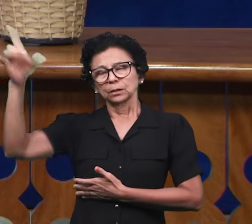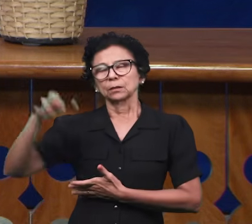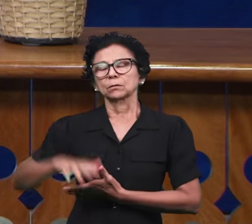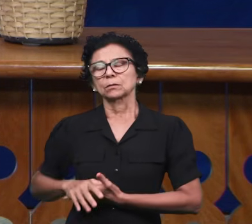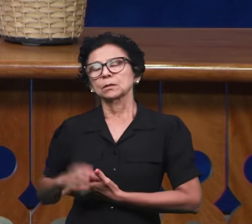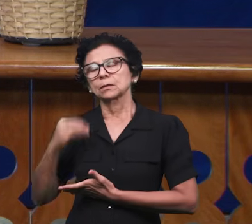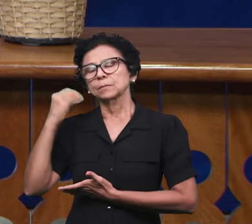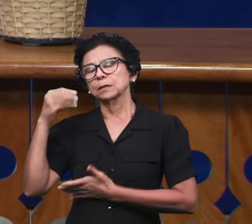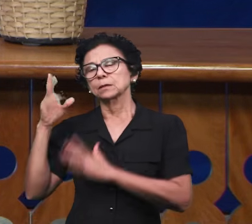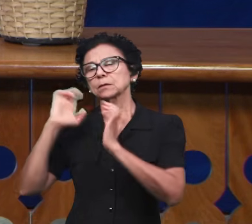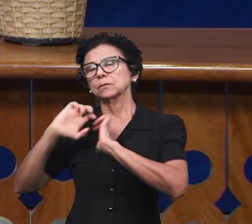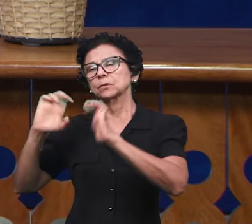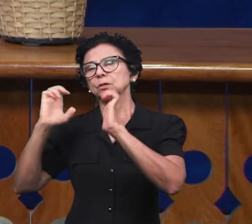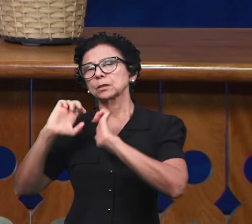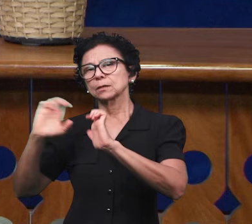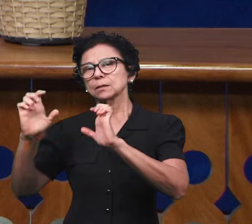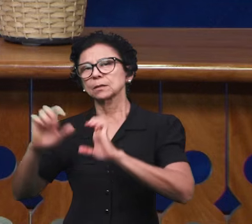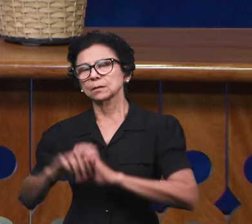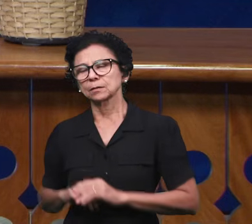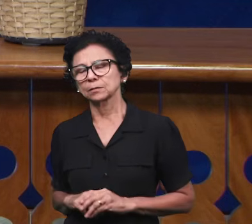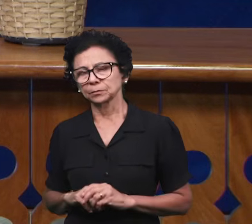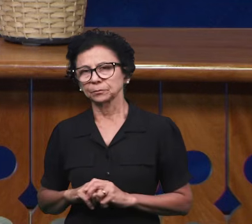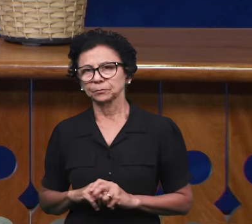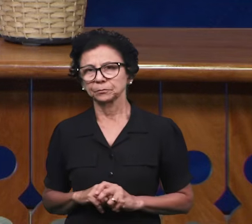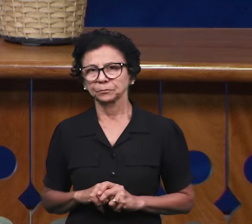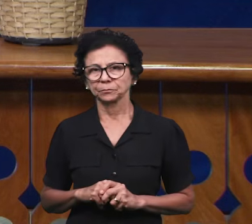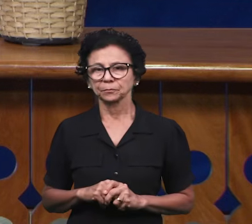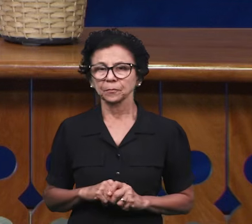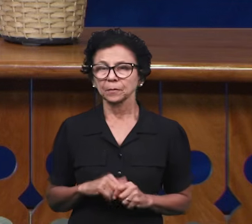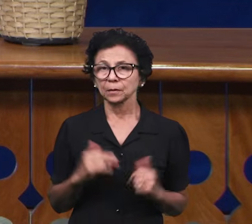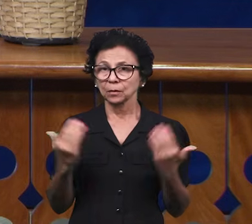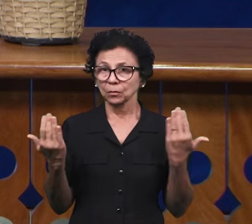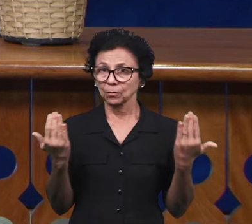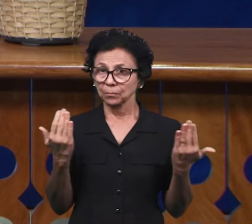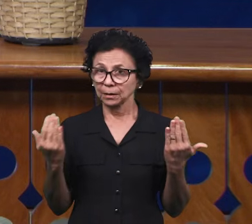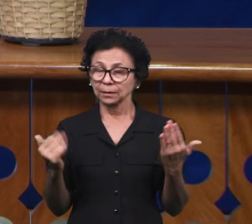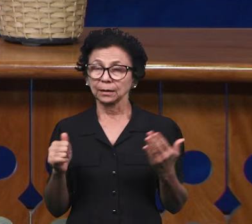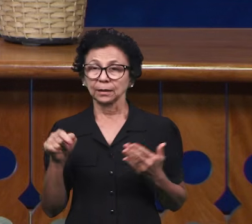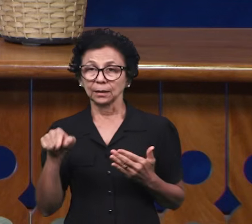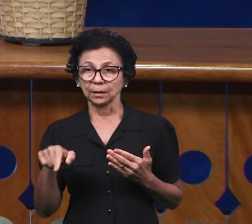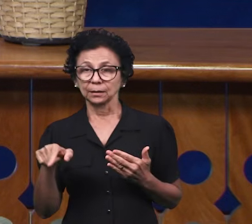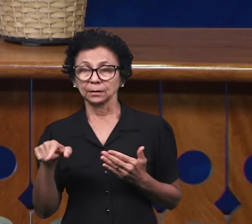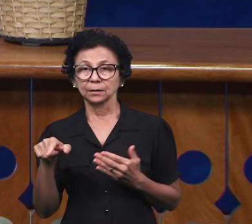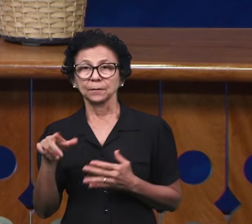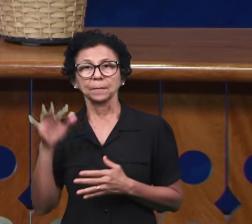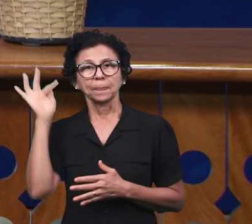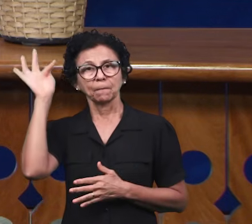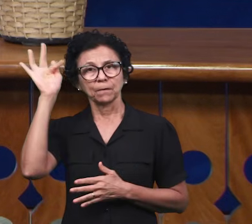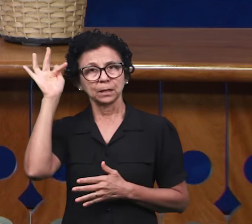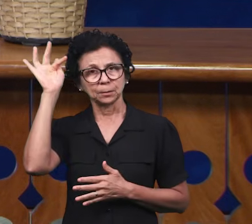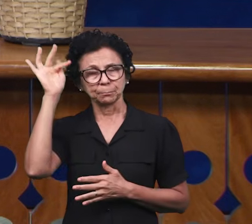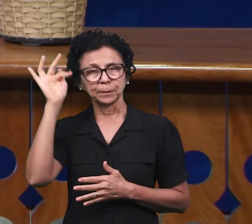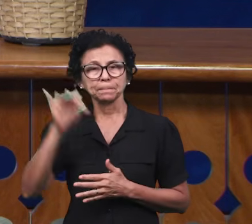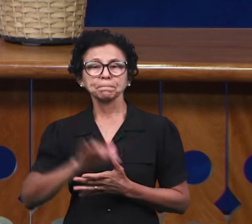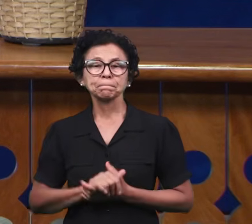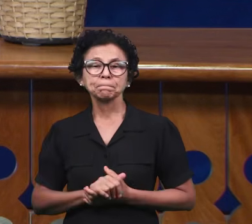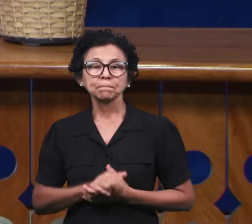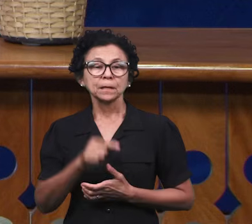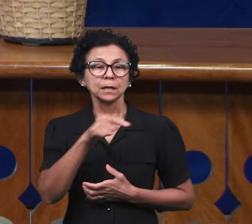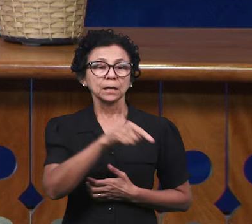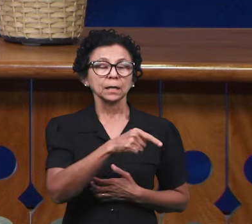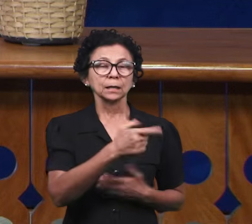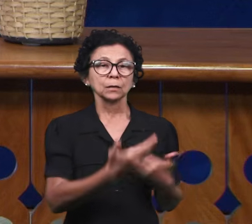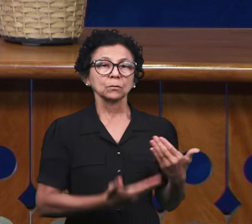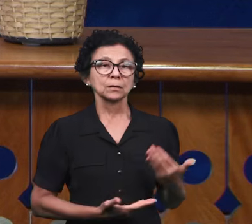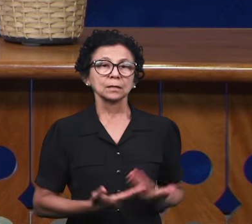e comparar a experiência de Filipe com a experiência do jovem na obra do Senhor. Então, uma comparação que nós